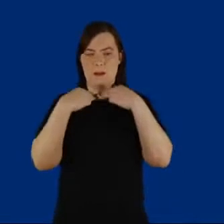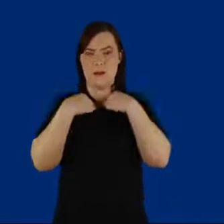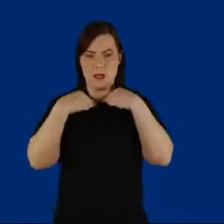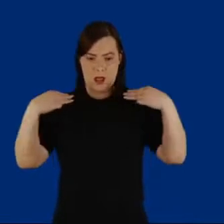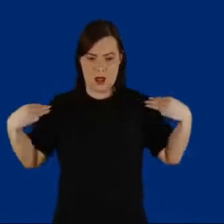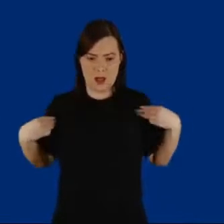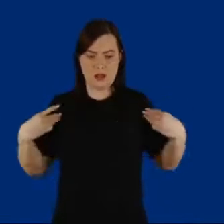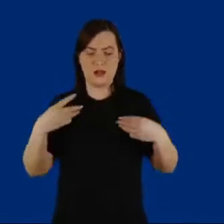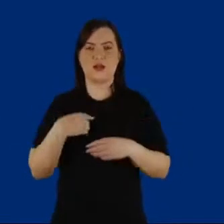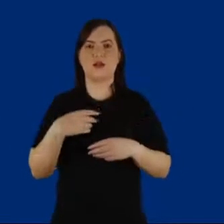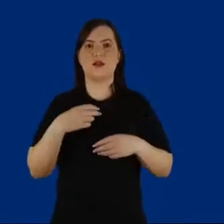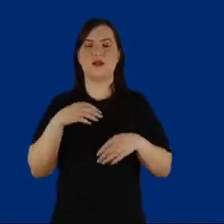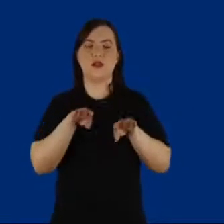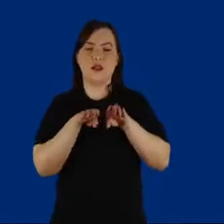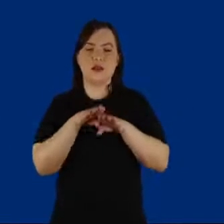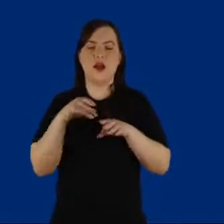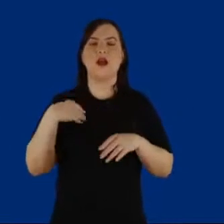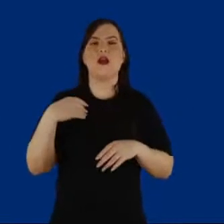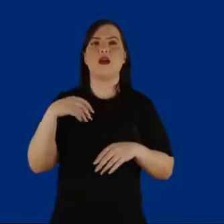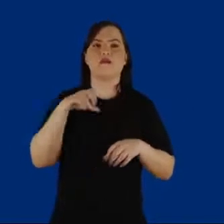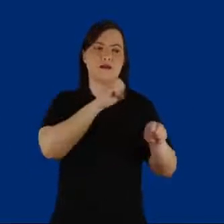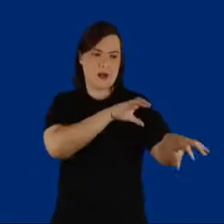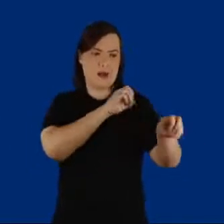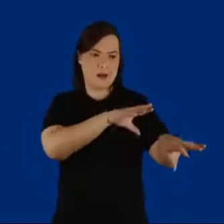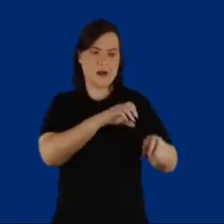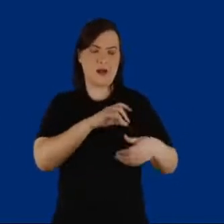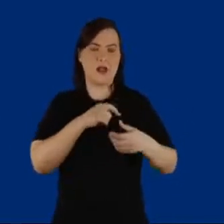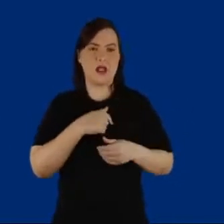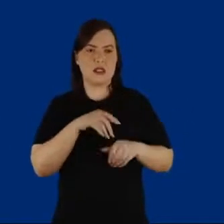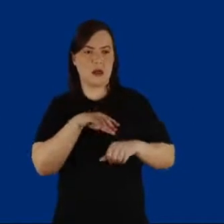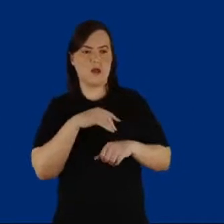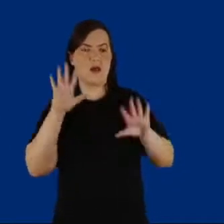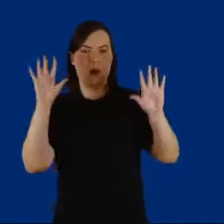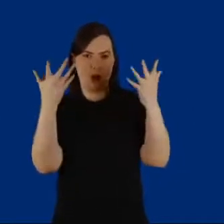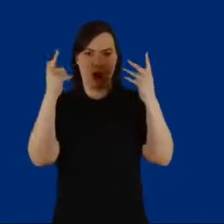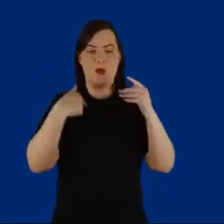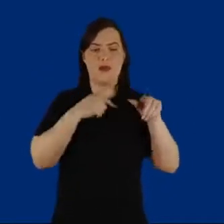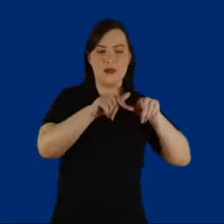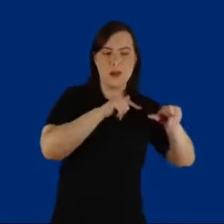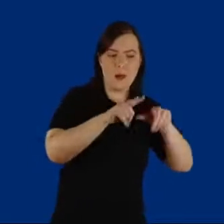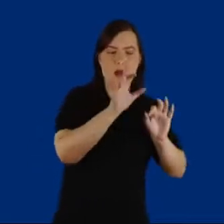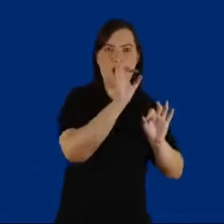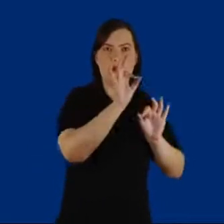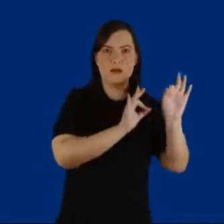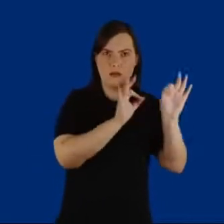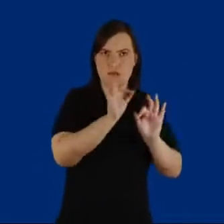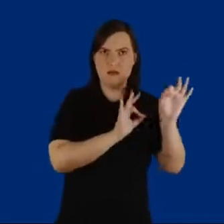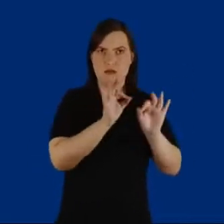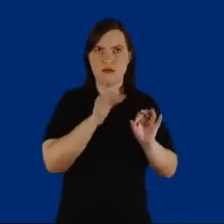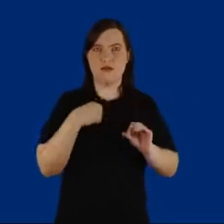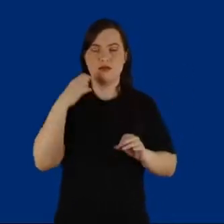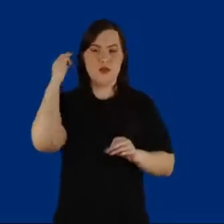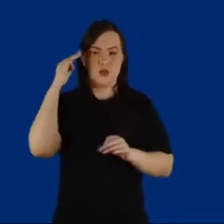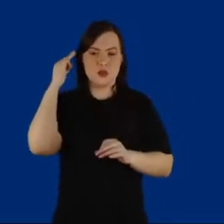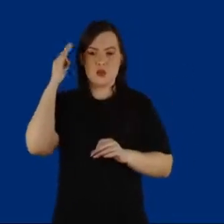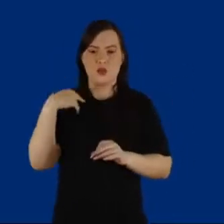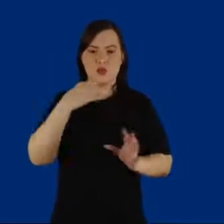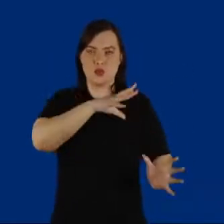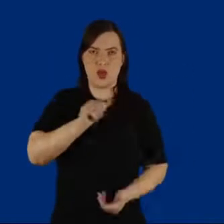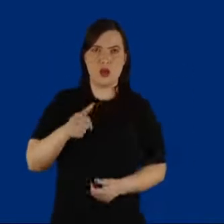seus pais, e foi uma comemoração do trabalho do Dr. Hicklin nesse projeto Dream a World. Essa é a música